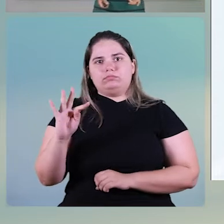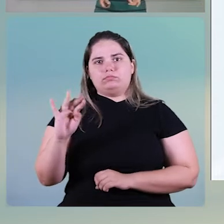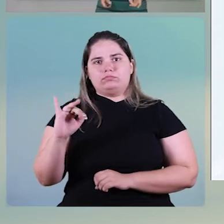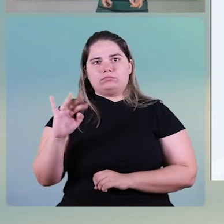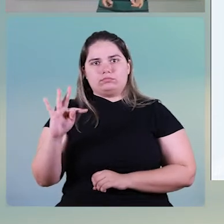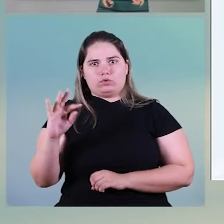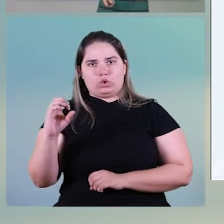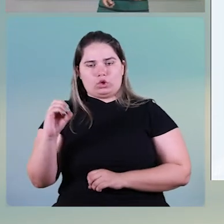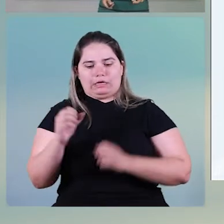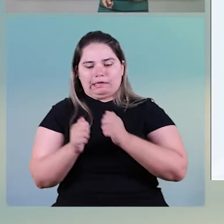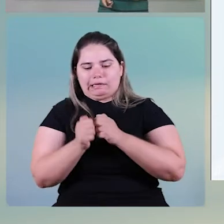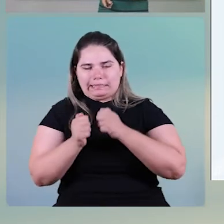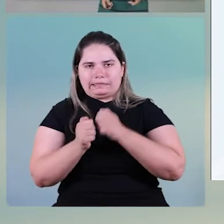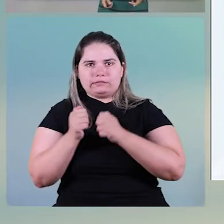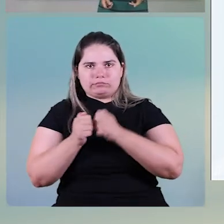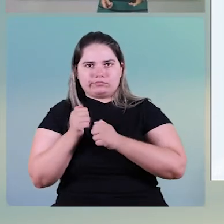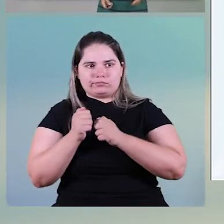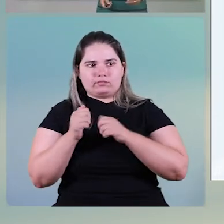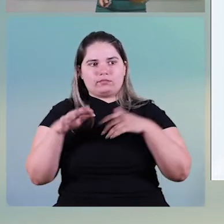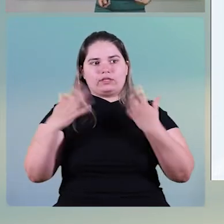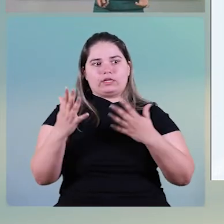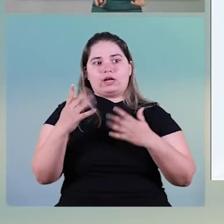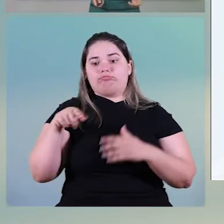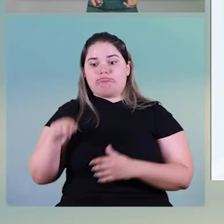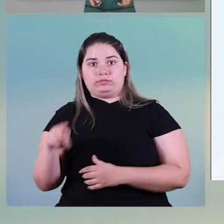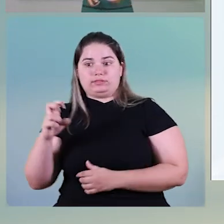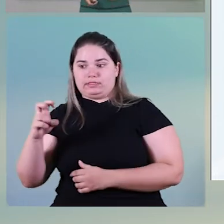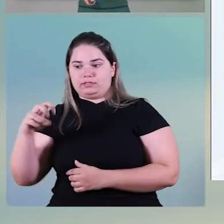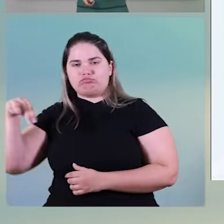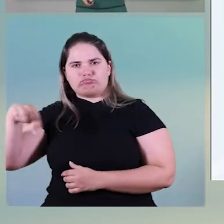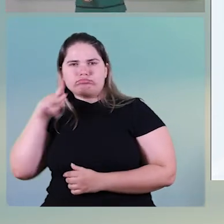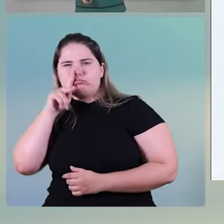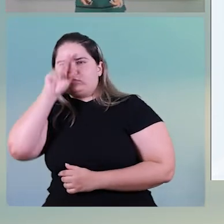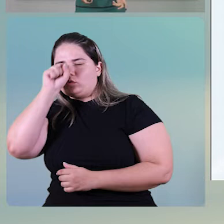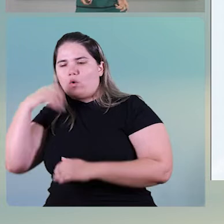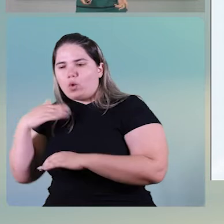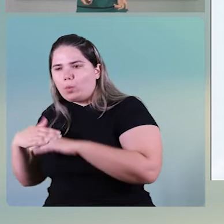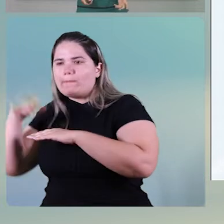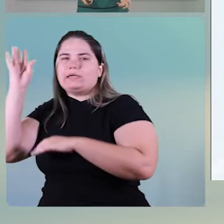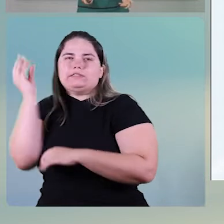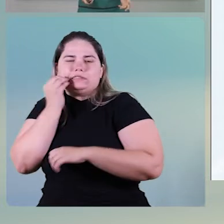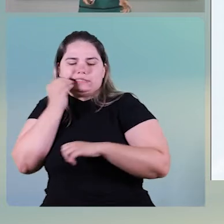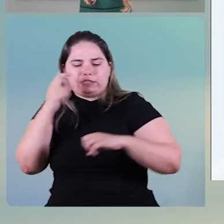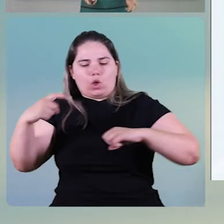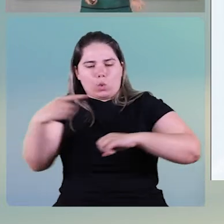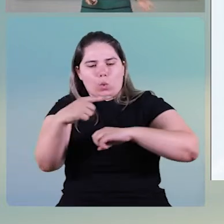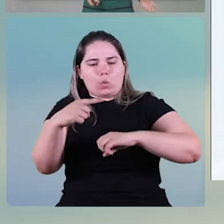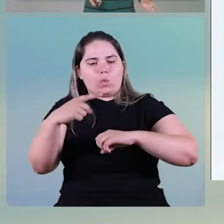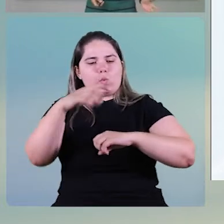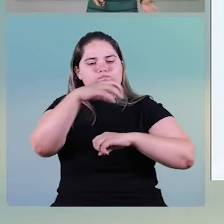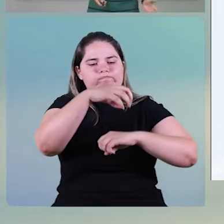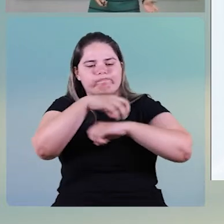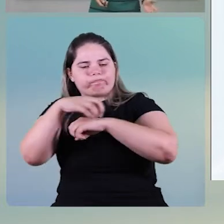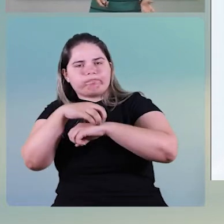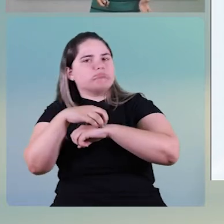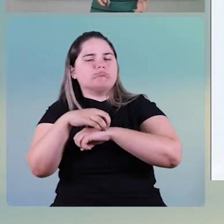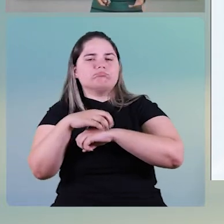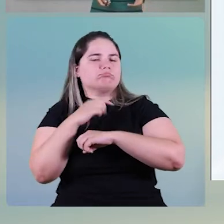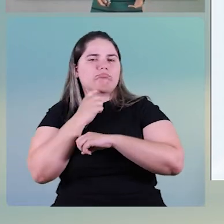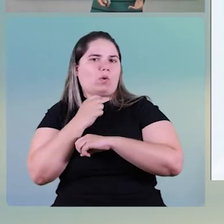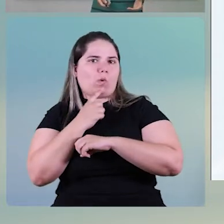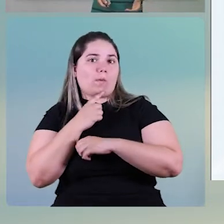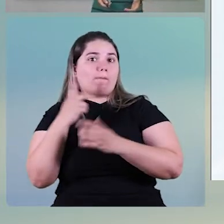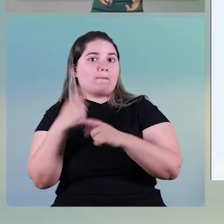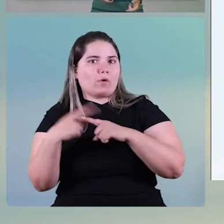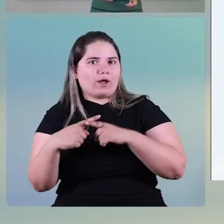motora aumentou para 5 newtons. Mas mesmo assim a caixa permaneceu em repouso. Isso é possível? Claro que é possível. Se